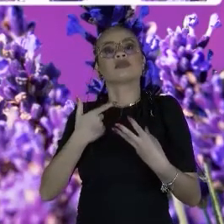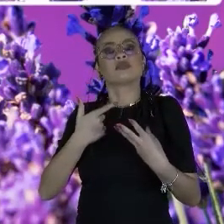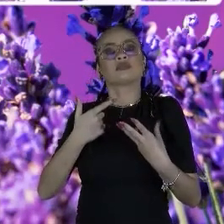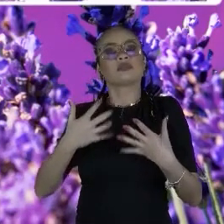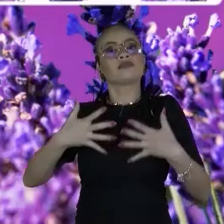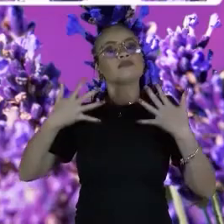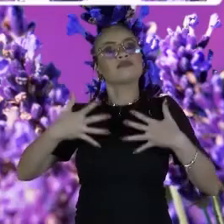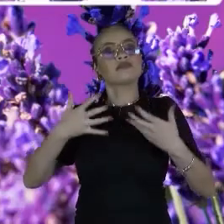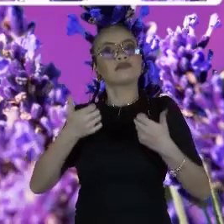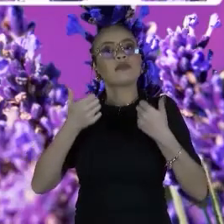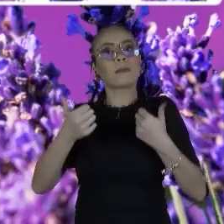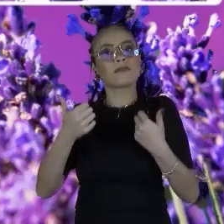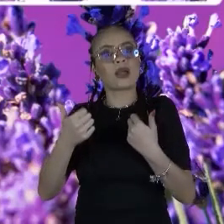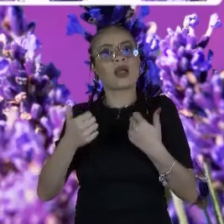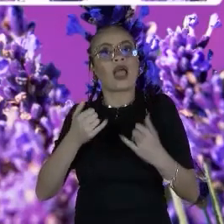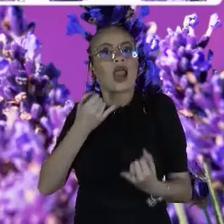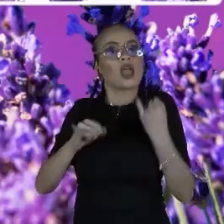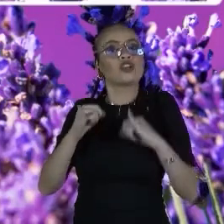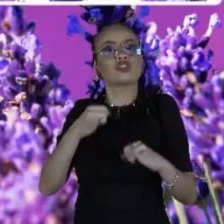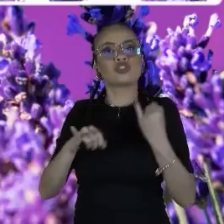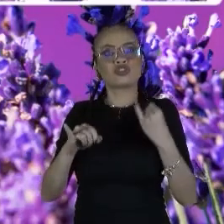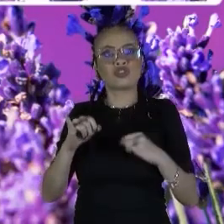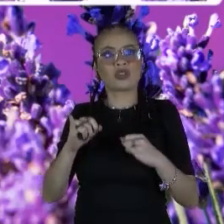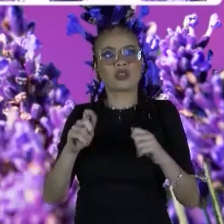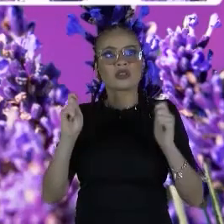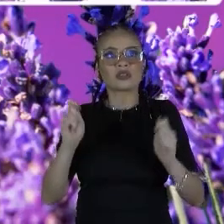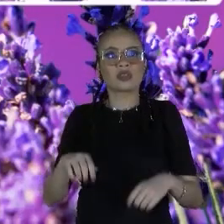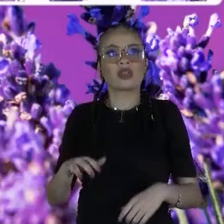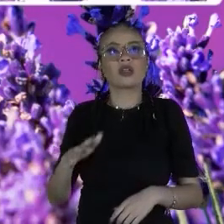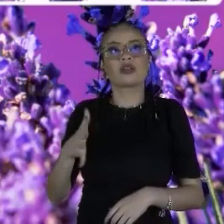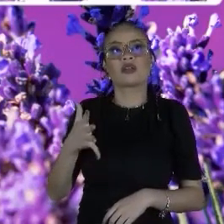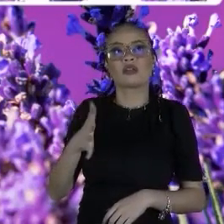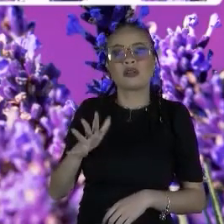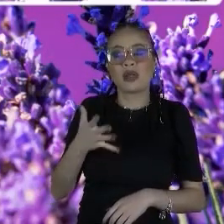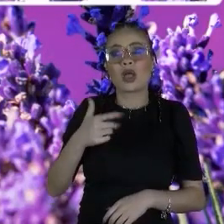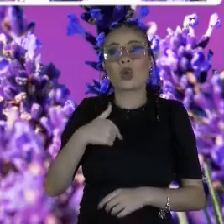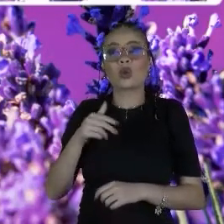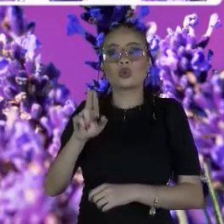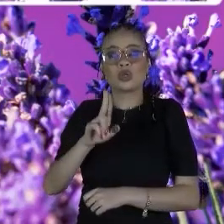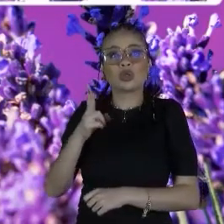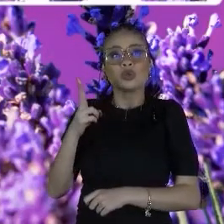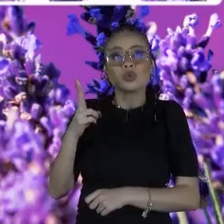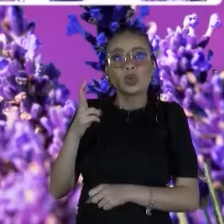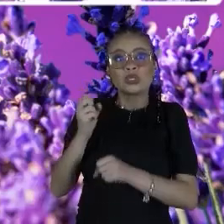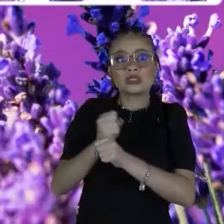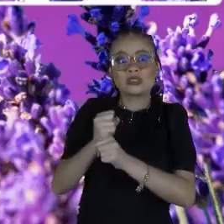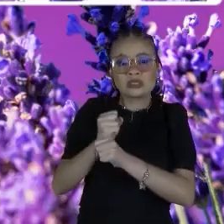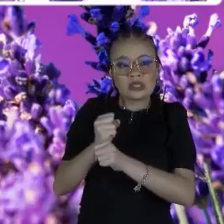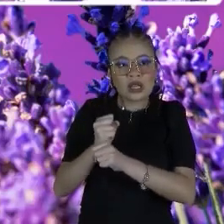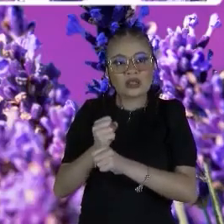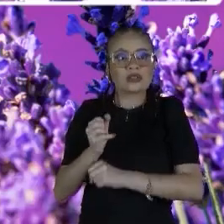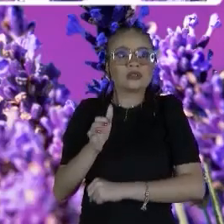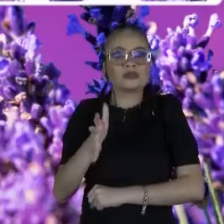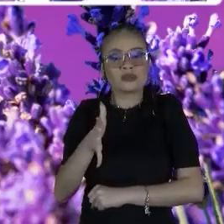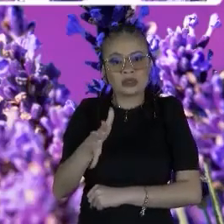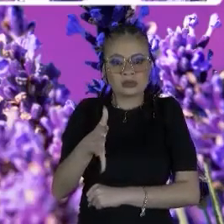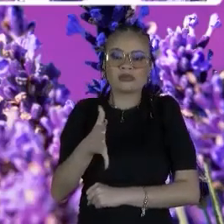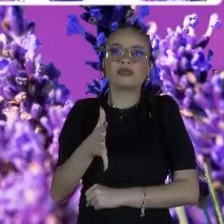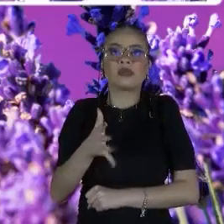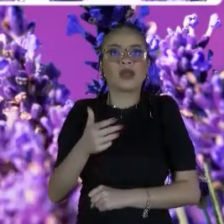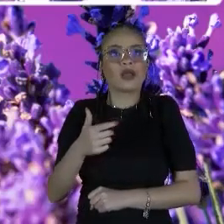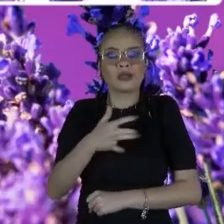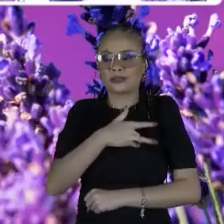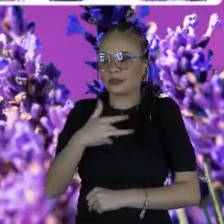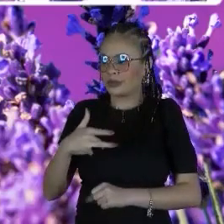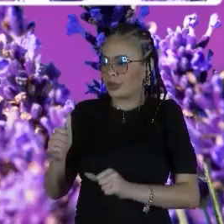e gente depois aí de dois anos e meio mais ou menos usando os óleos essenciais realmente eu tive a minha saúde